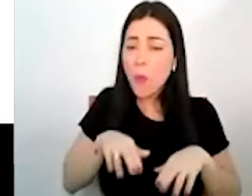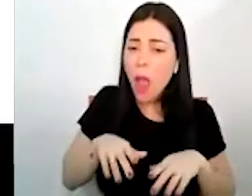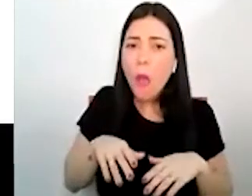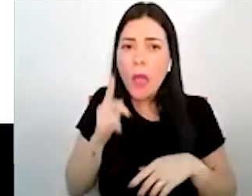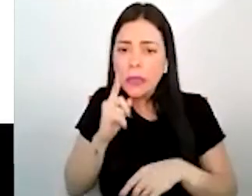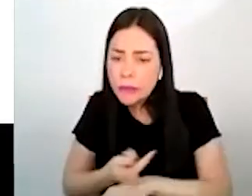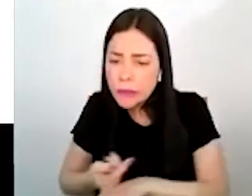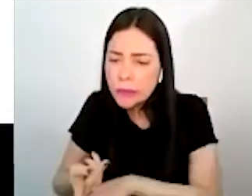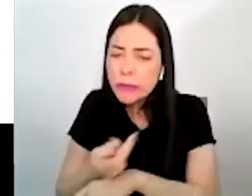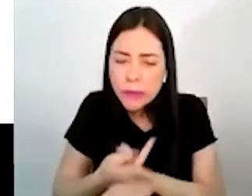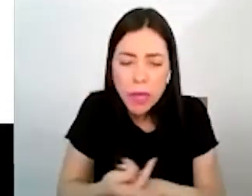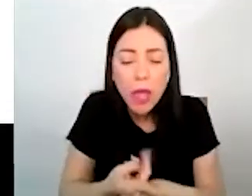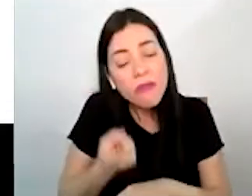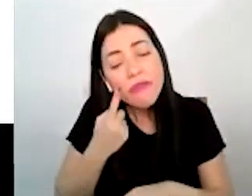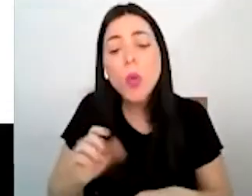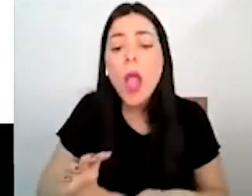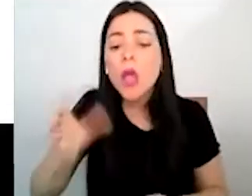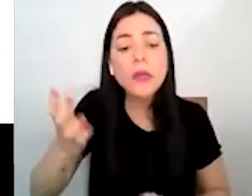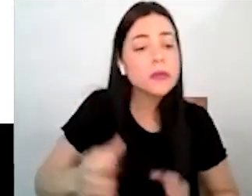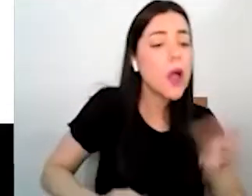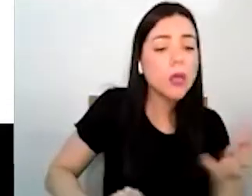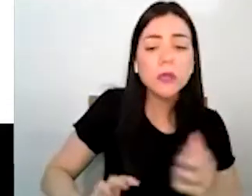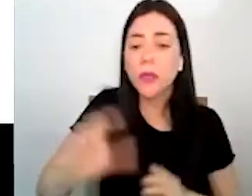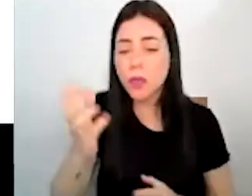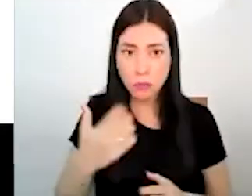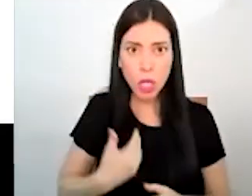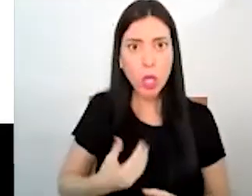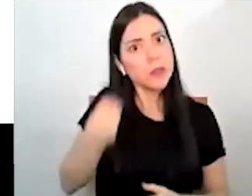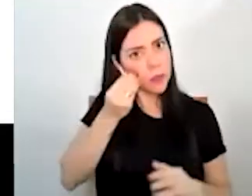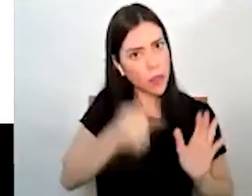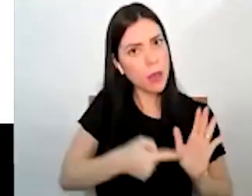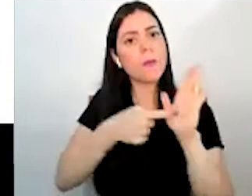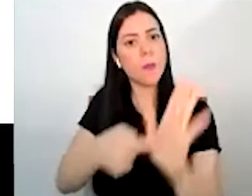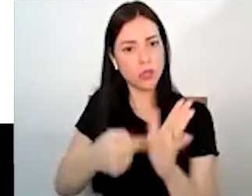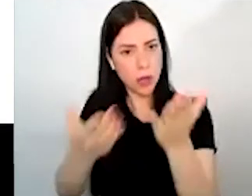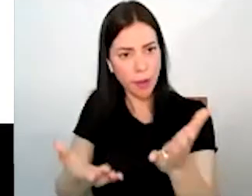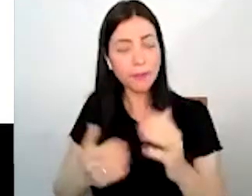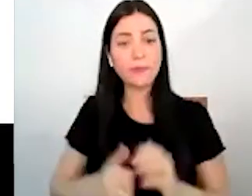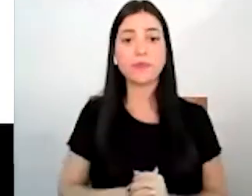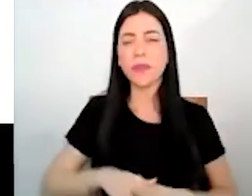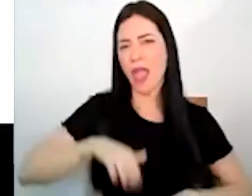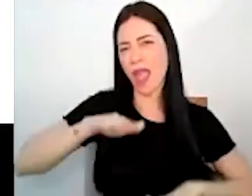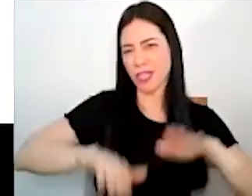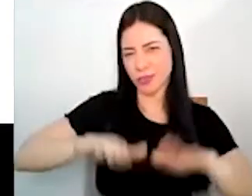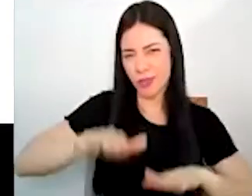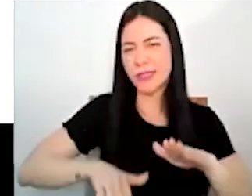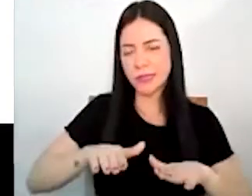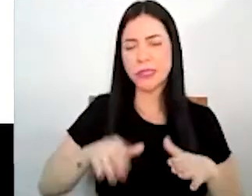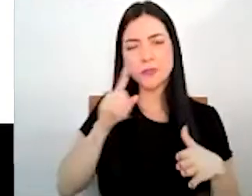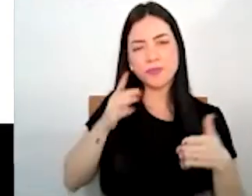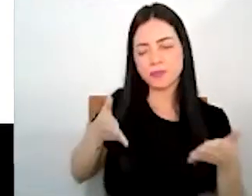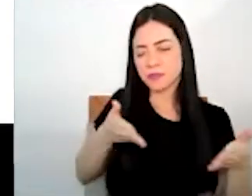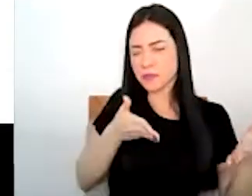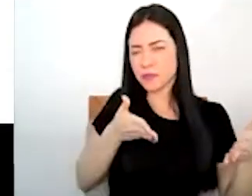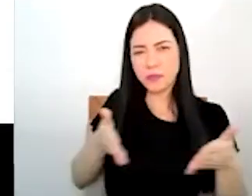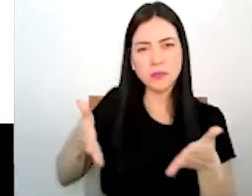que eu tentei representar nessas ilustrações era justamente isso, assim, falar que muitas vezes, ao longo desse percurso,